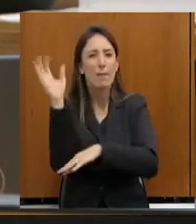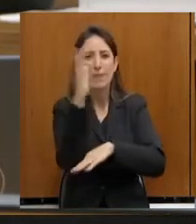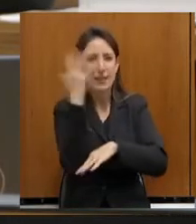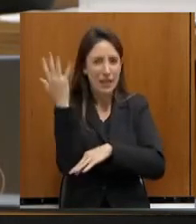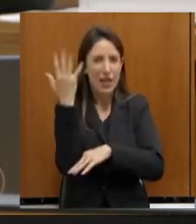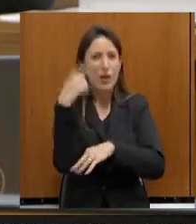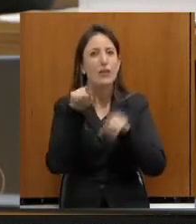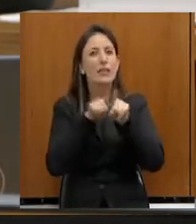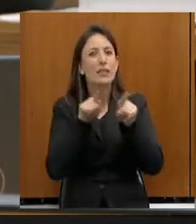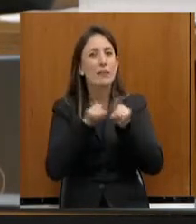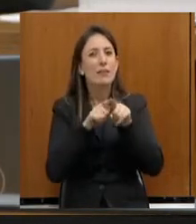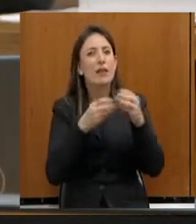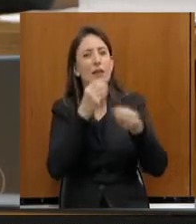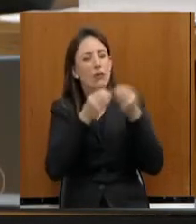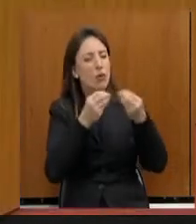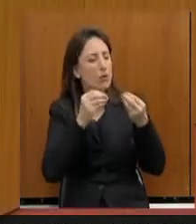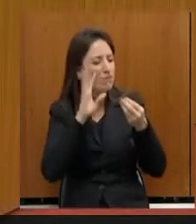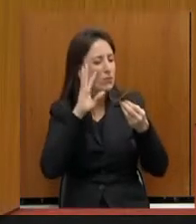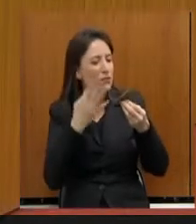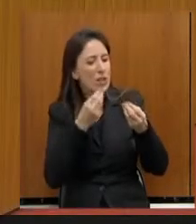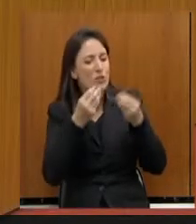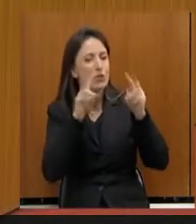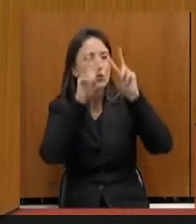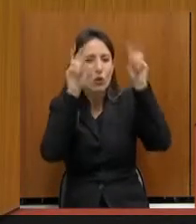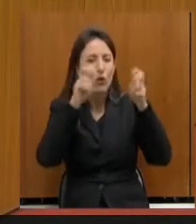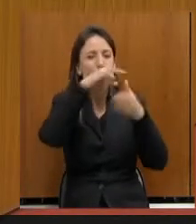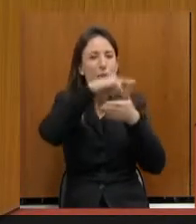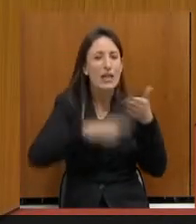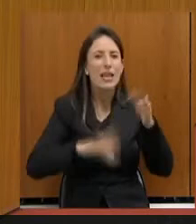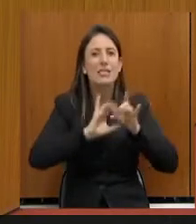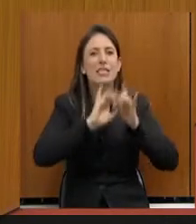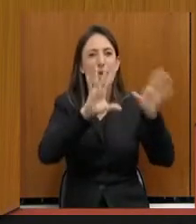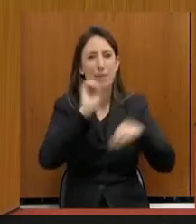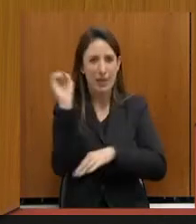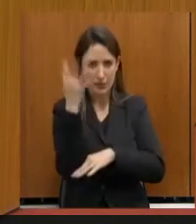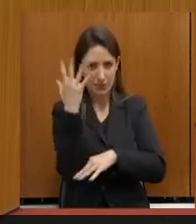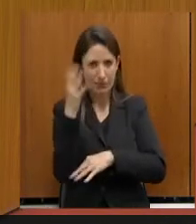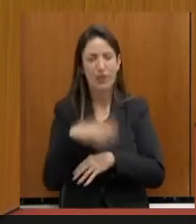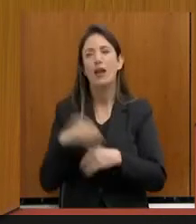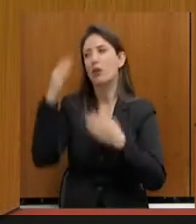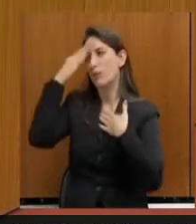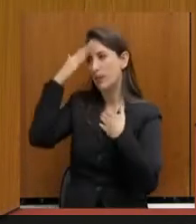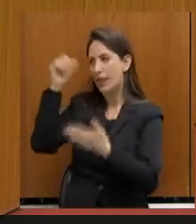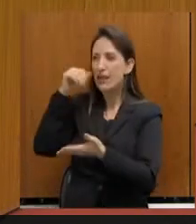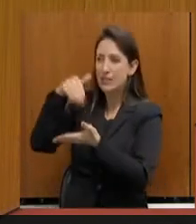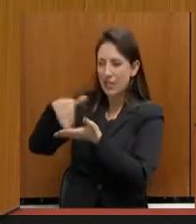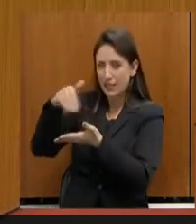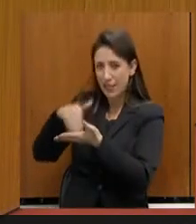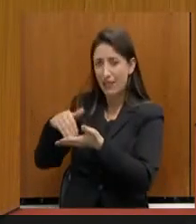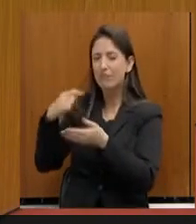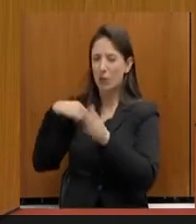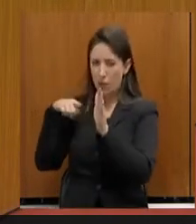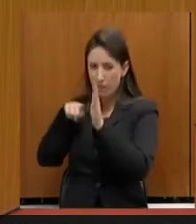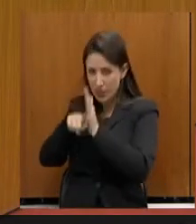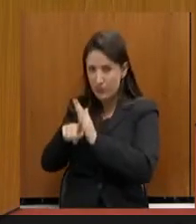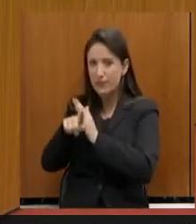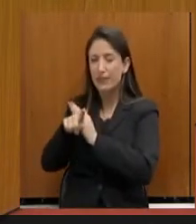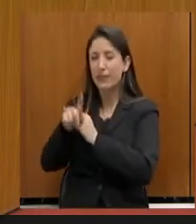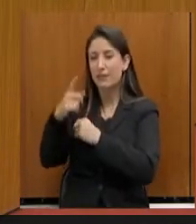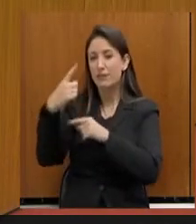recentes do licenciamento Municipal de mas na realidade essa pergunta foi em função